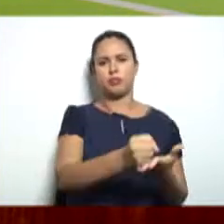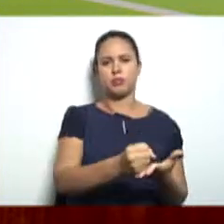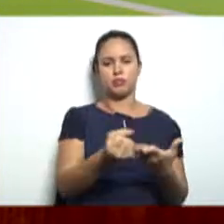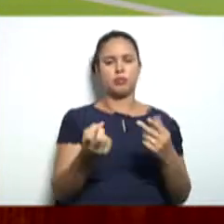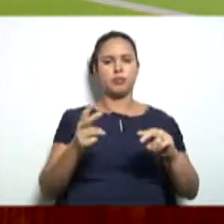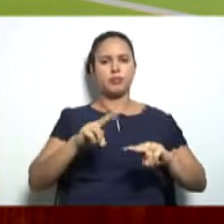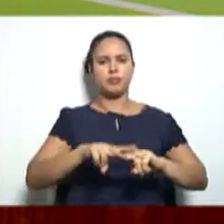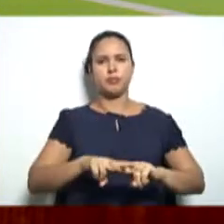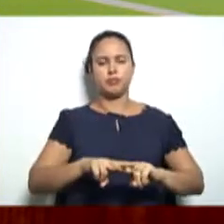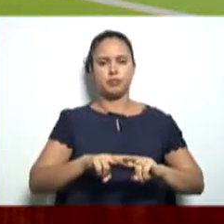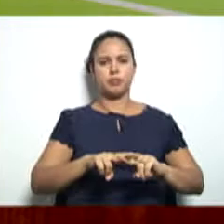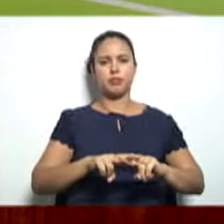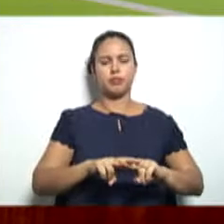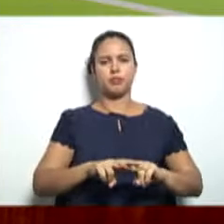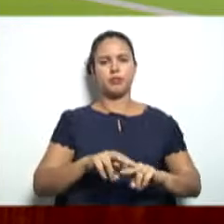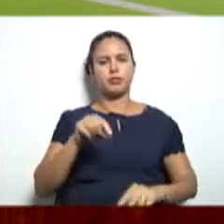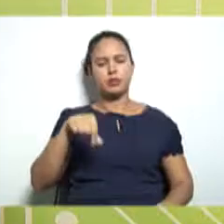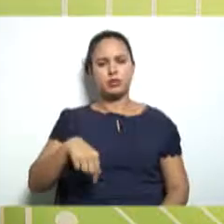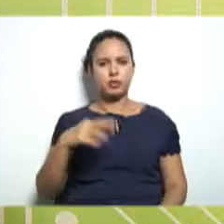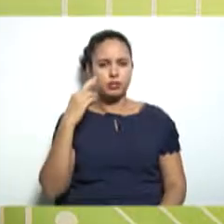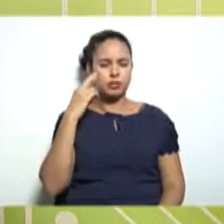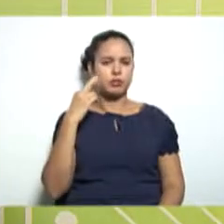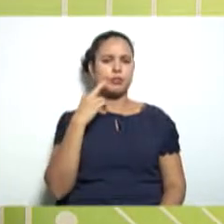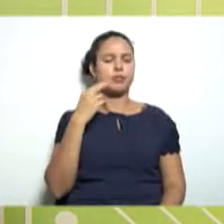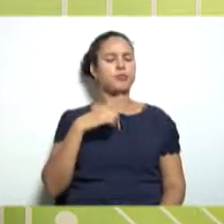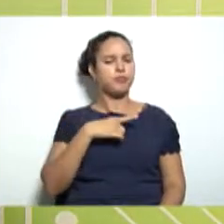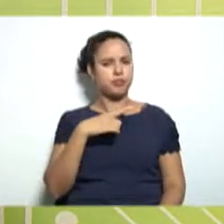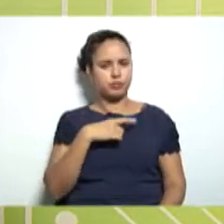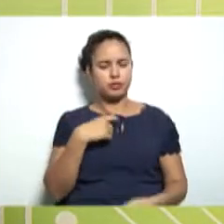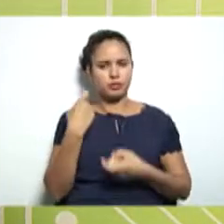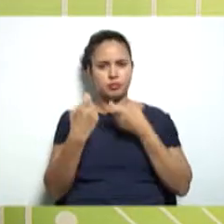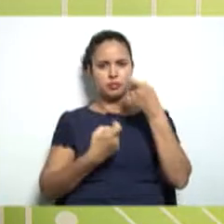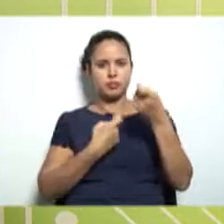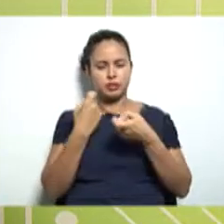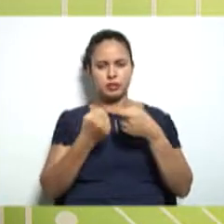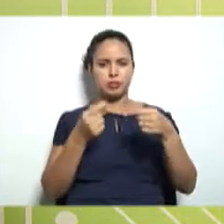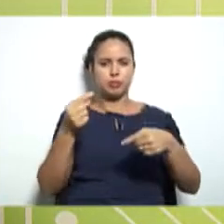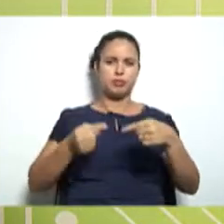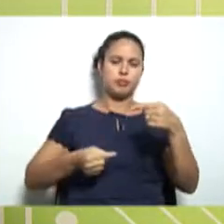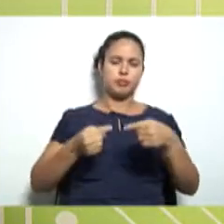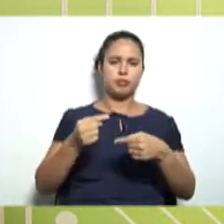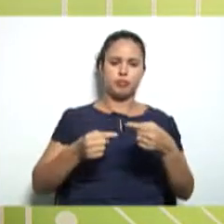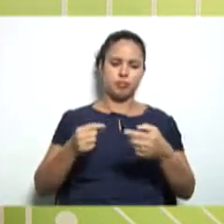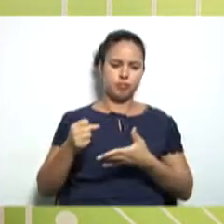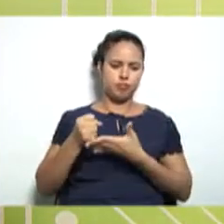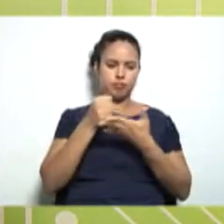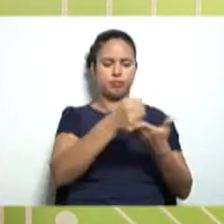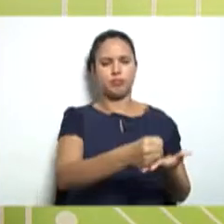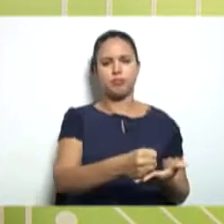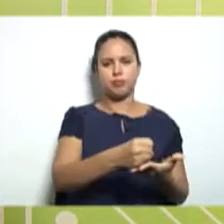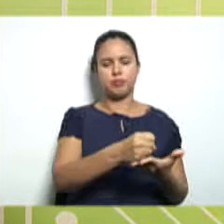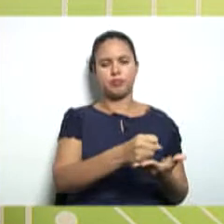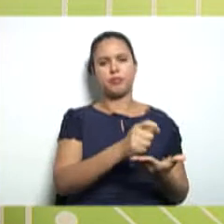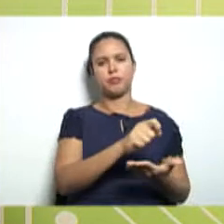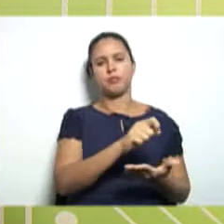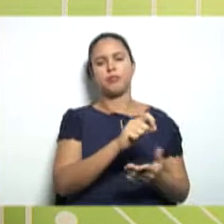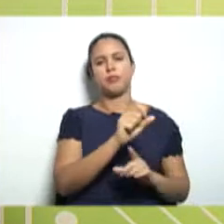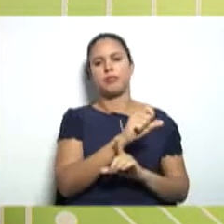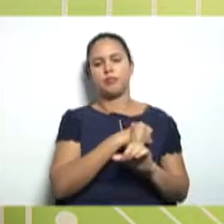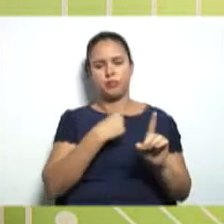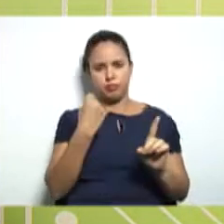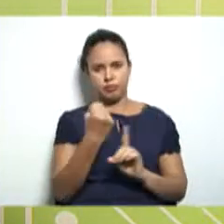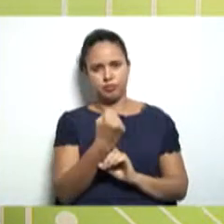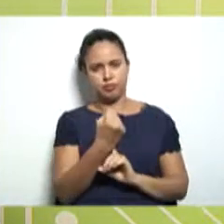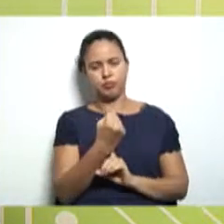sociedade, né? E aqui em Rondônia a gente tem essa preocupação muito grande, né, com esse tipo de debate, com essa reinserção social. A gente tem vários projetos sociais que ocorrem no